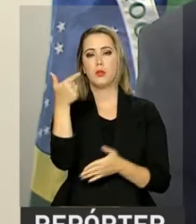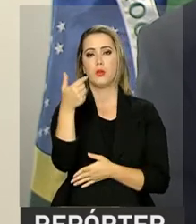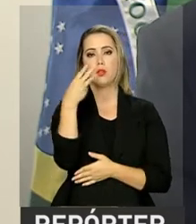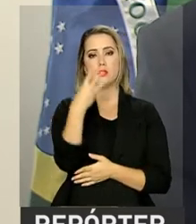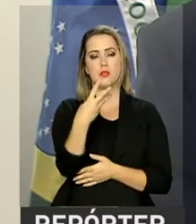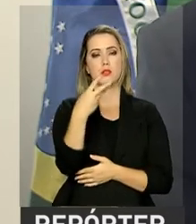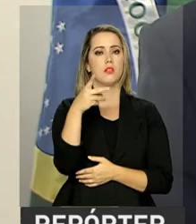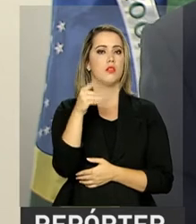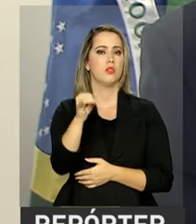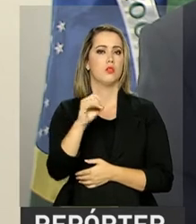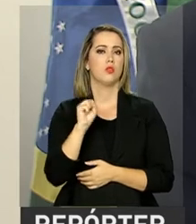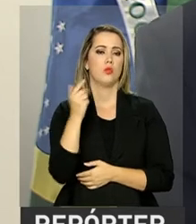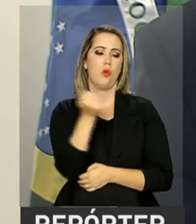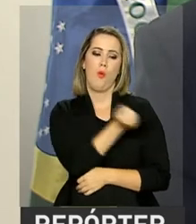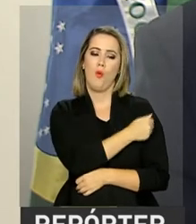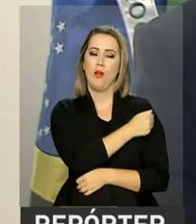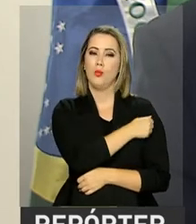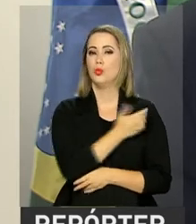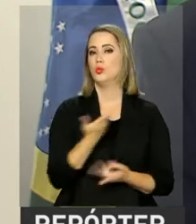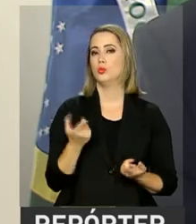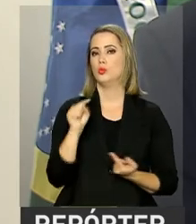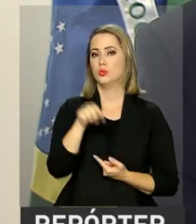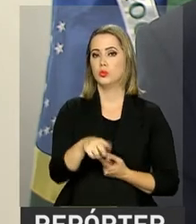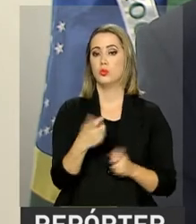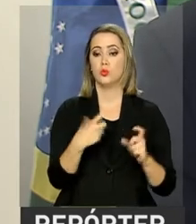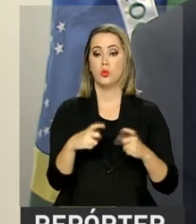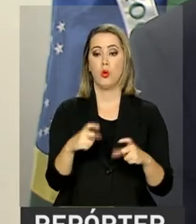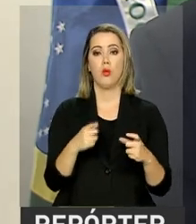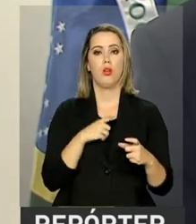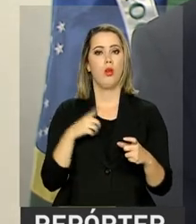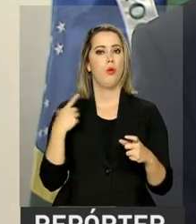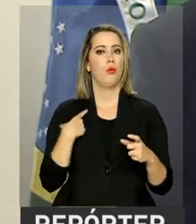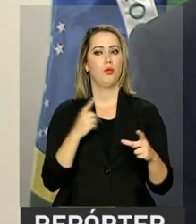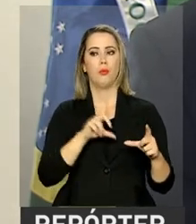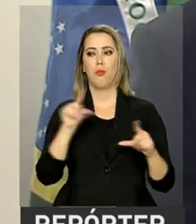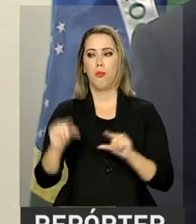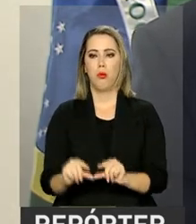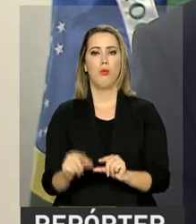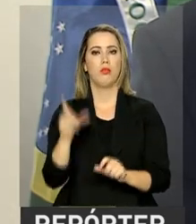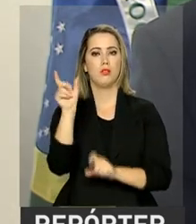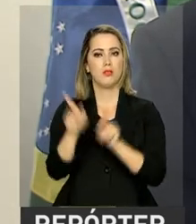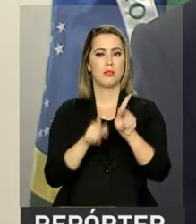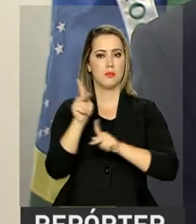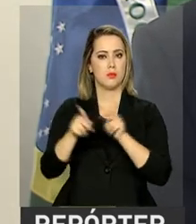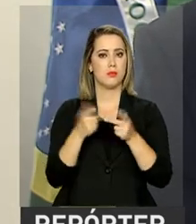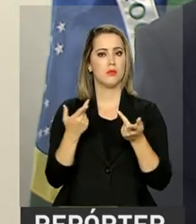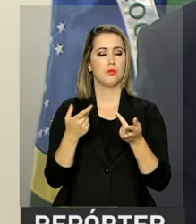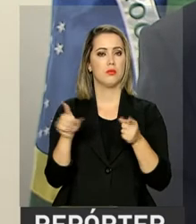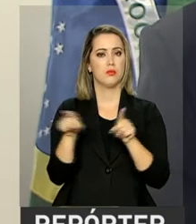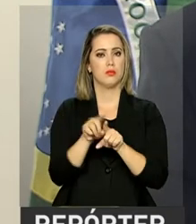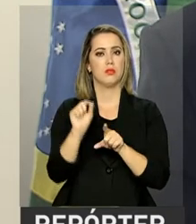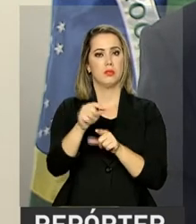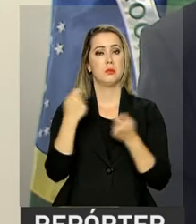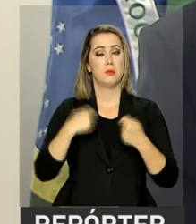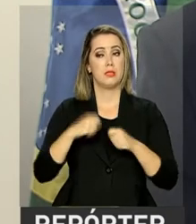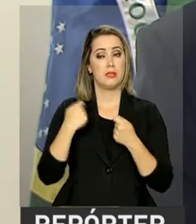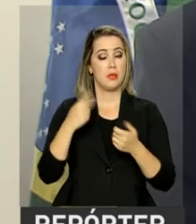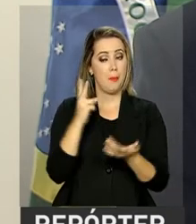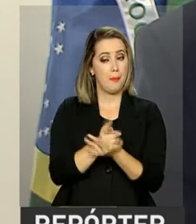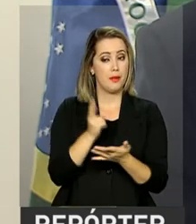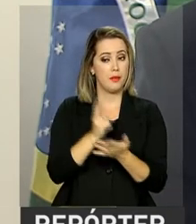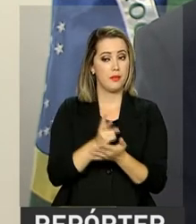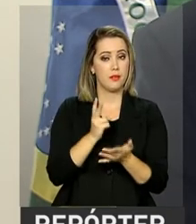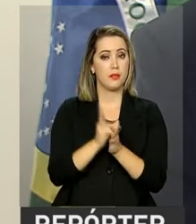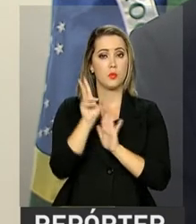escola e 2030 e moradores que precisa se conectar com um uso para ter a mesma informação e o mesmo